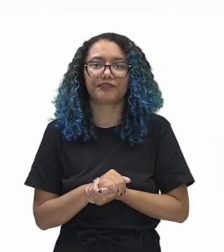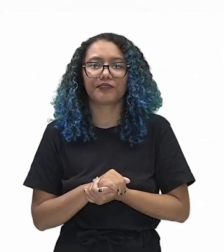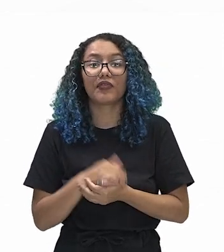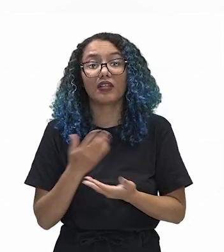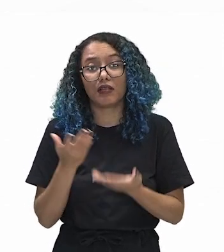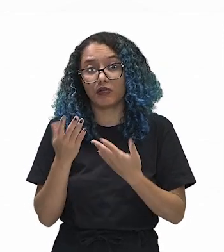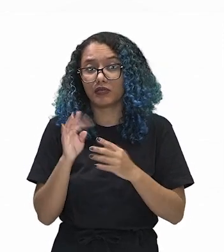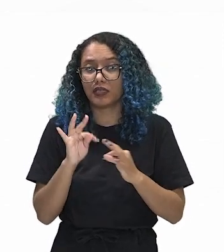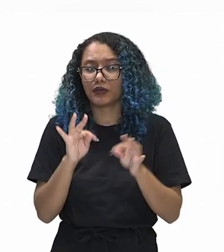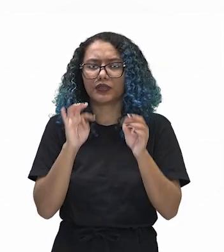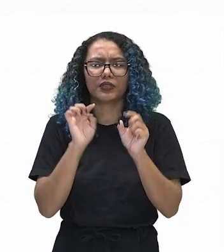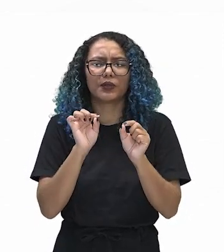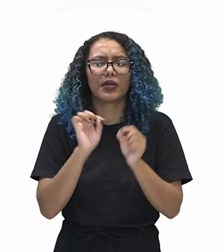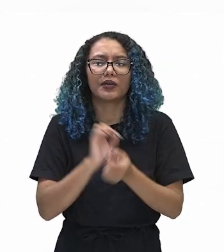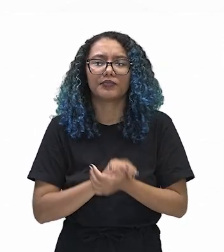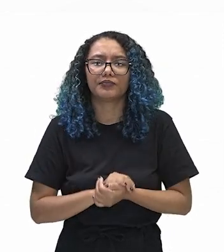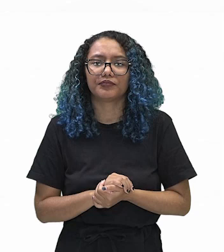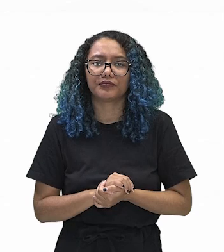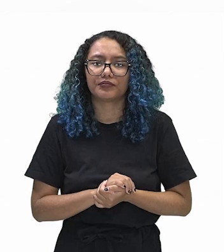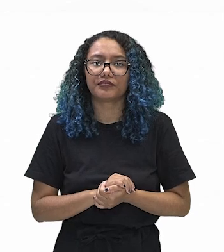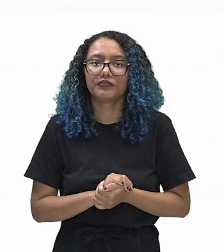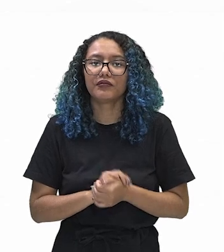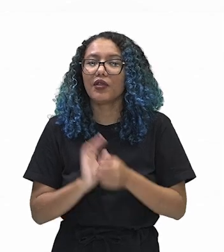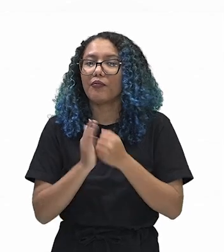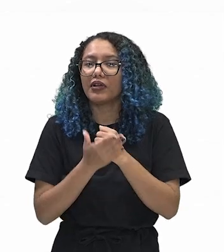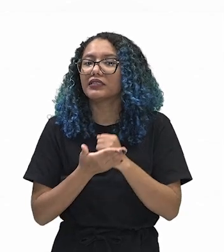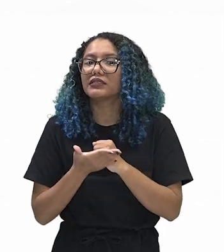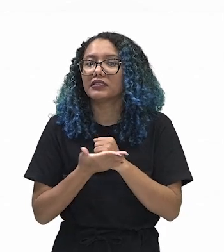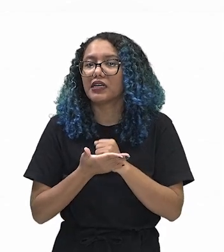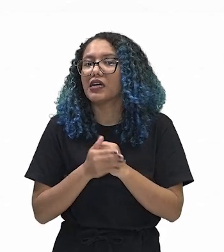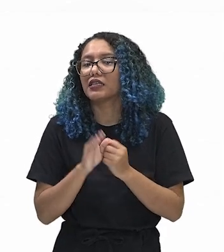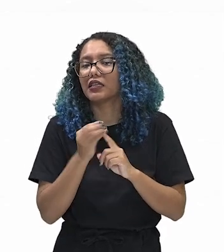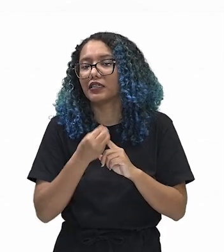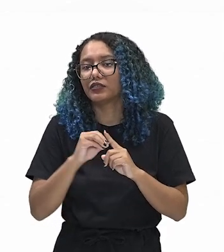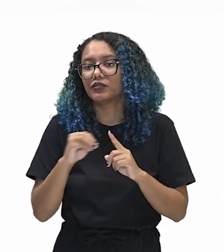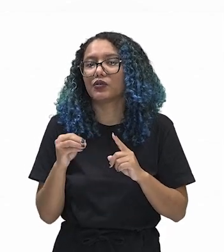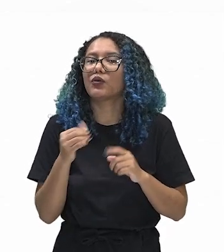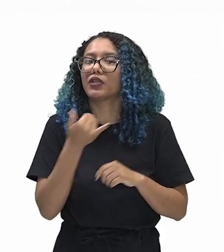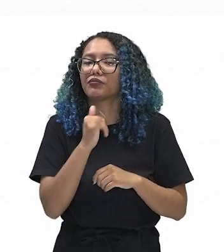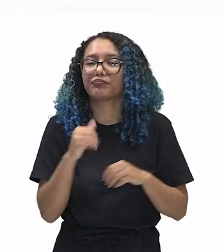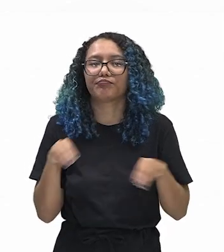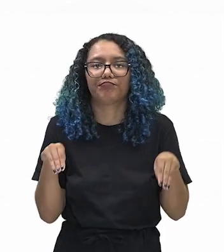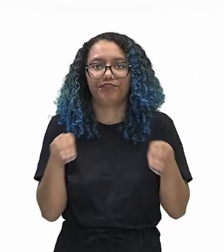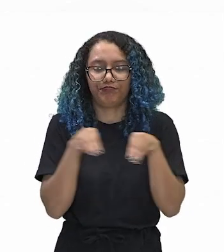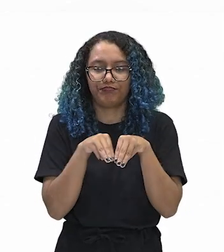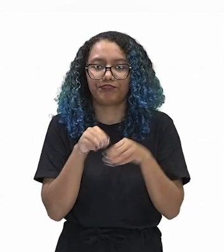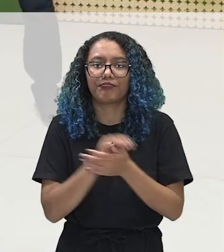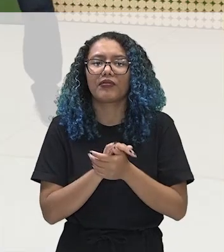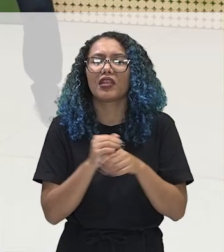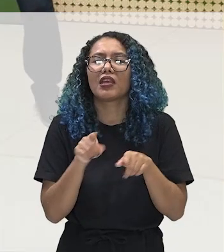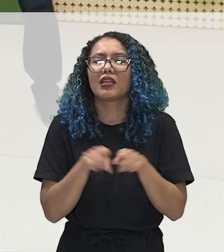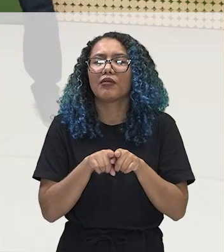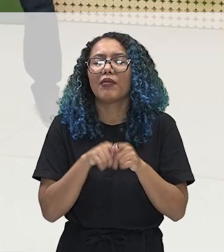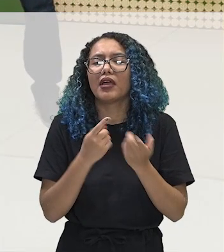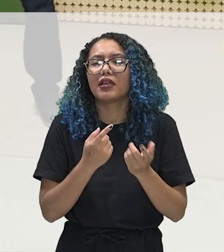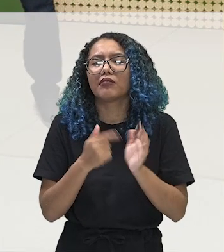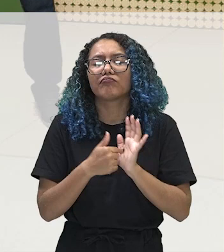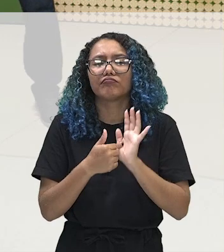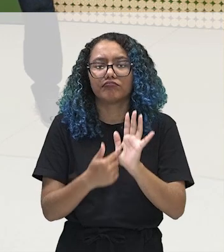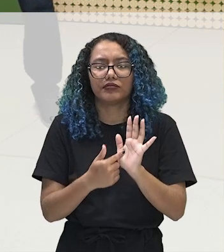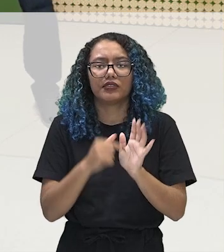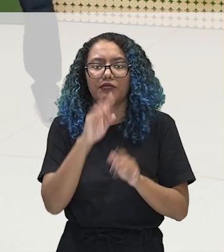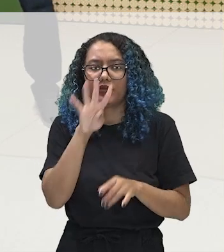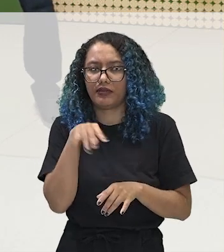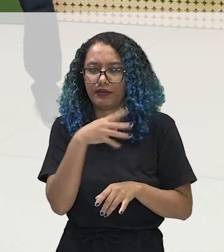Wi-Fi, ela funciona aí com base nas ondas eletromagnéticas, tá, pessoal? Inclusive, eu trouxe aqui para vocês uma tabela, olha